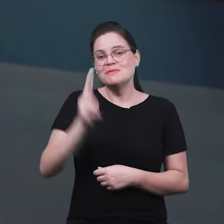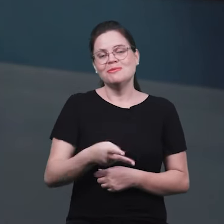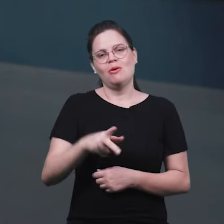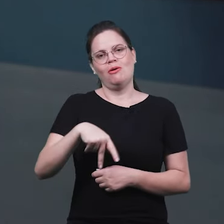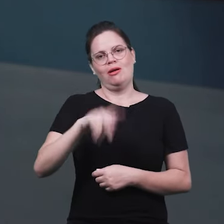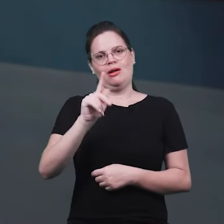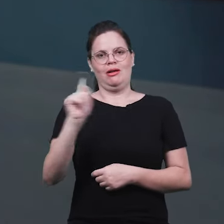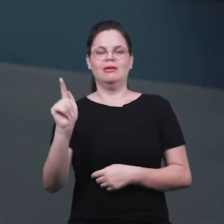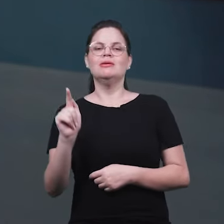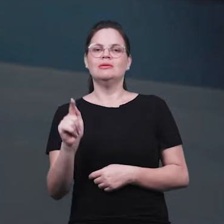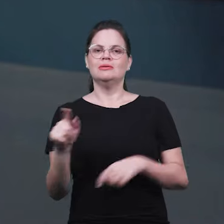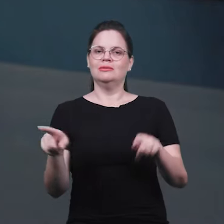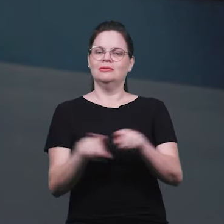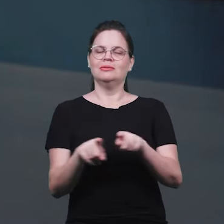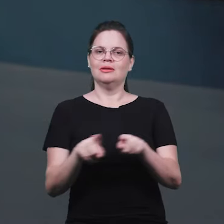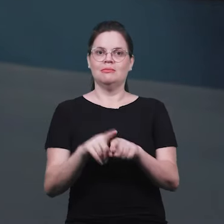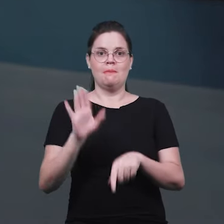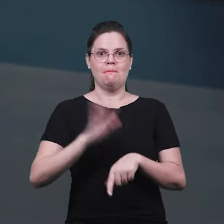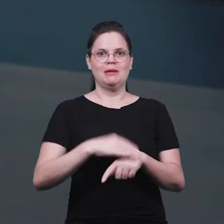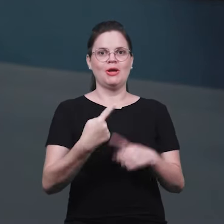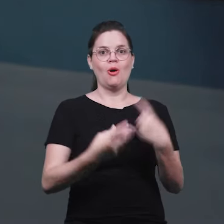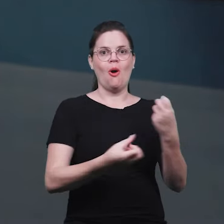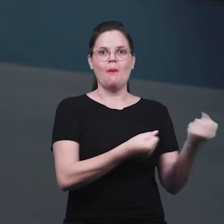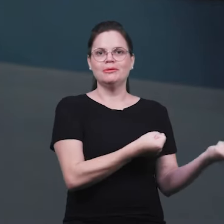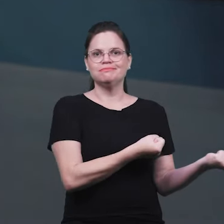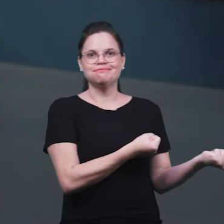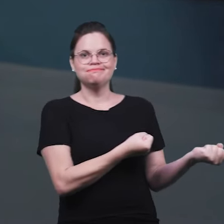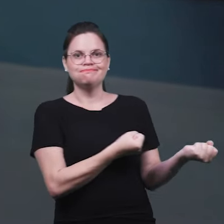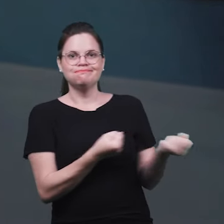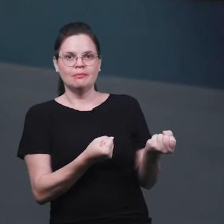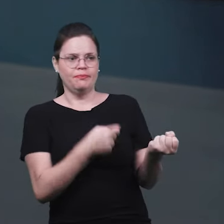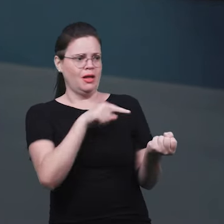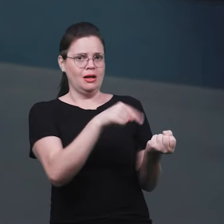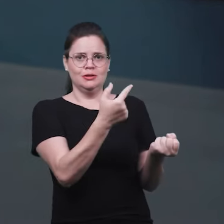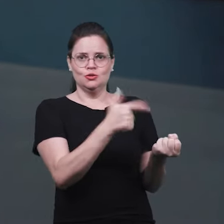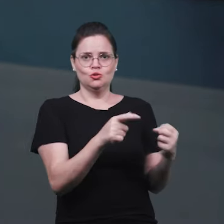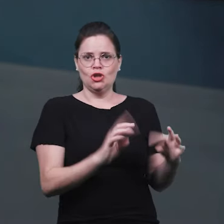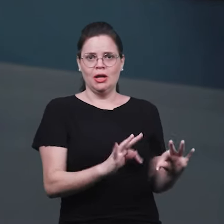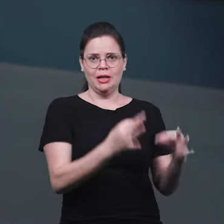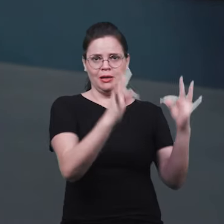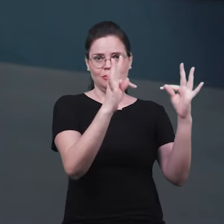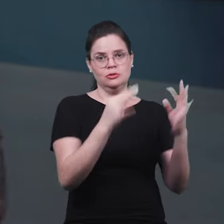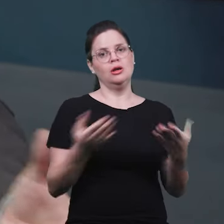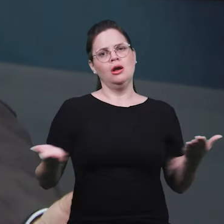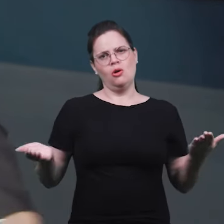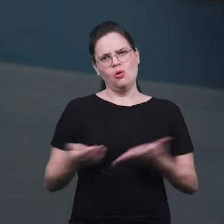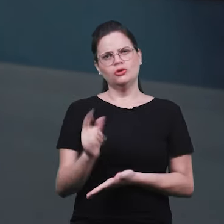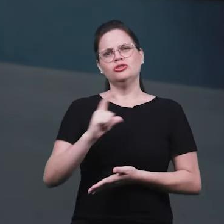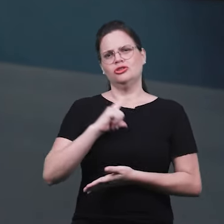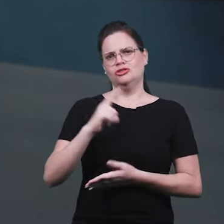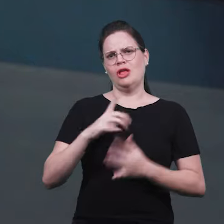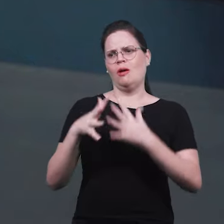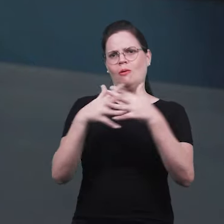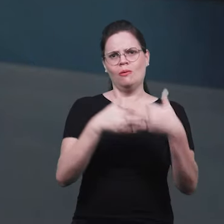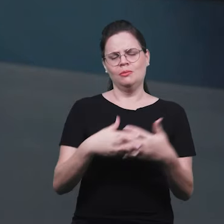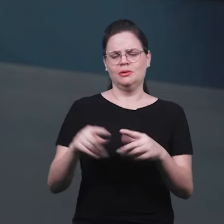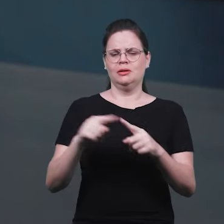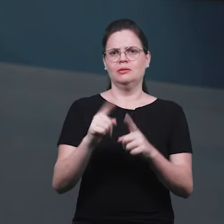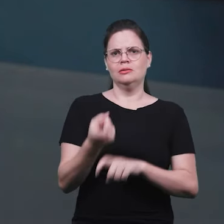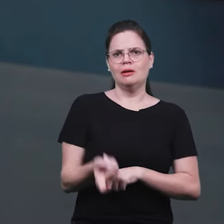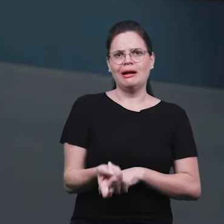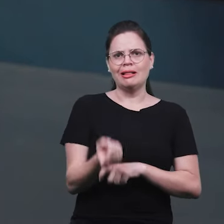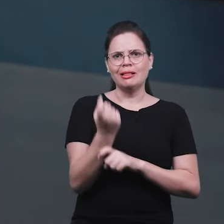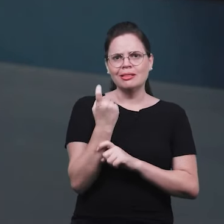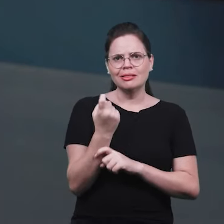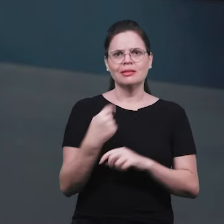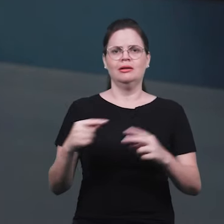com peso maior, né? Sem recursos, né? Que hoje nós temos. Hoje, qualquer movimentação que você faz, você tem uma grua, você tem um guindaste, você tem